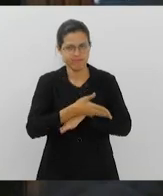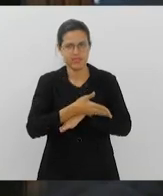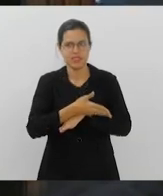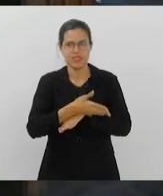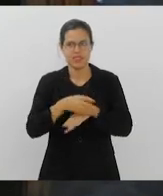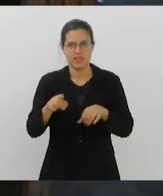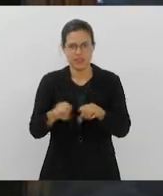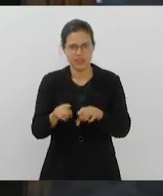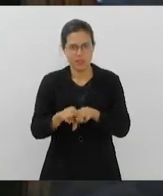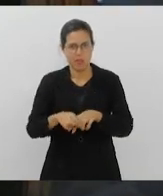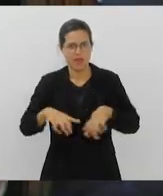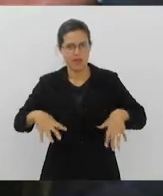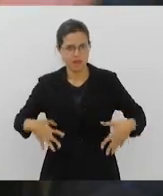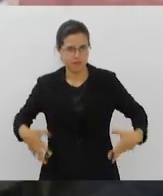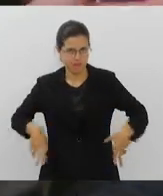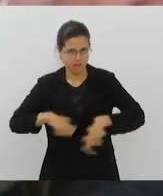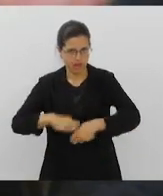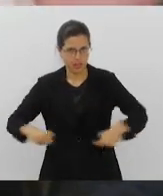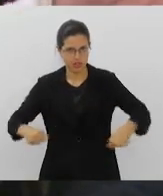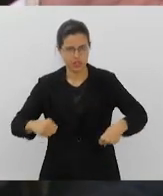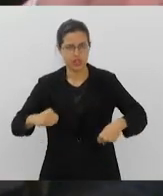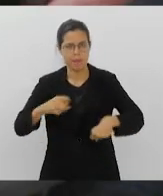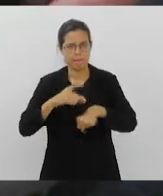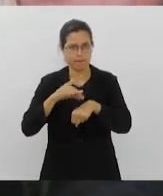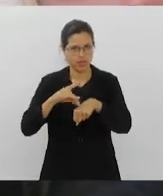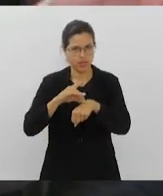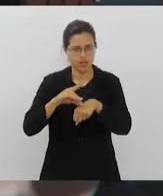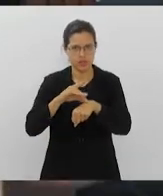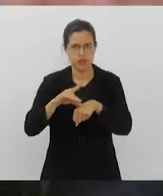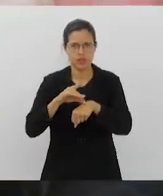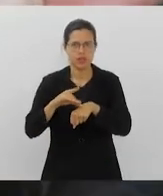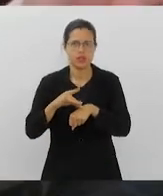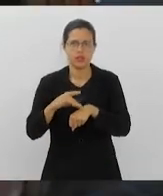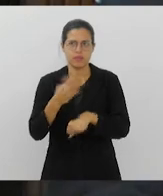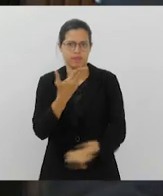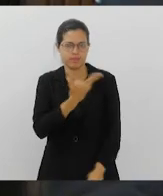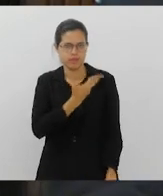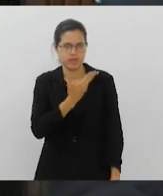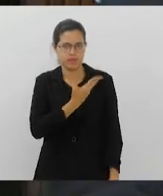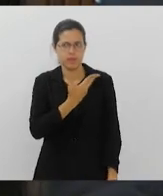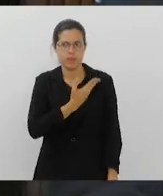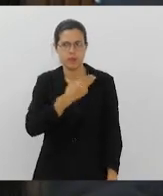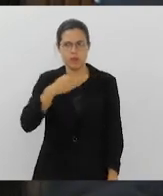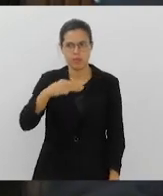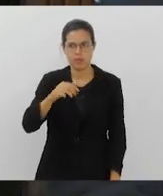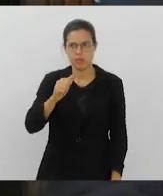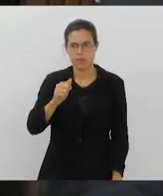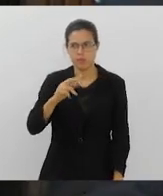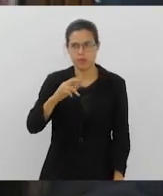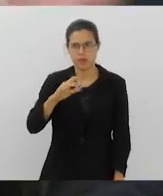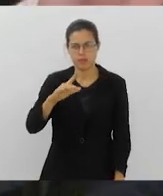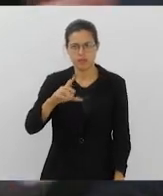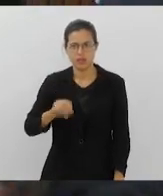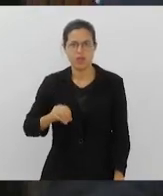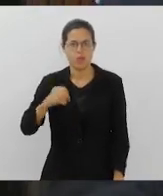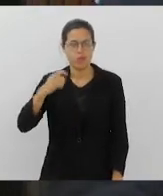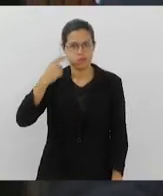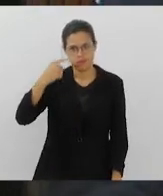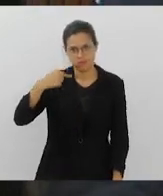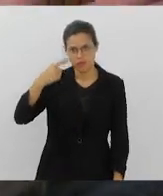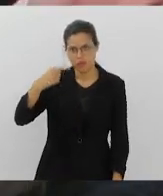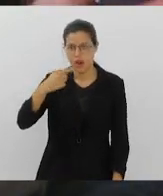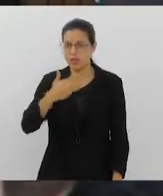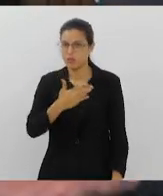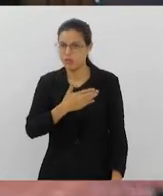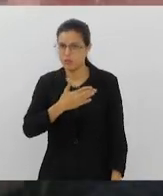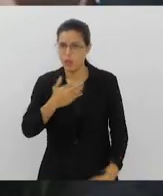também, meu querido irmão e amigo Marcelo Domingues de Freitas Castro, meu advogado, empresário,